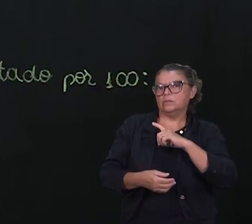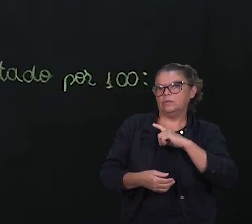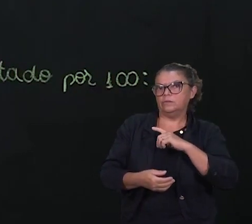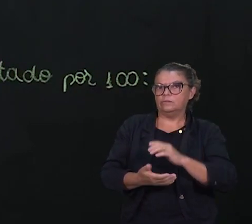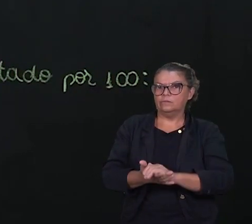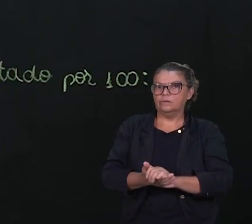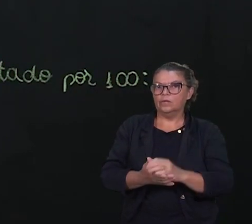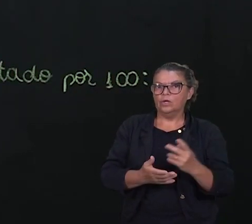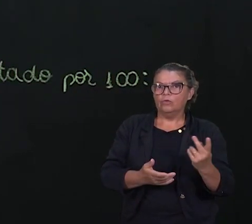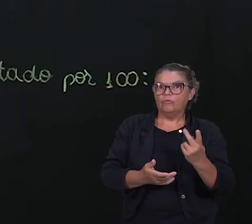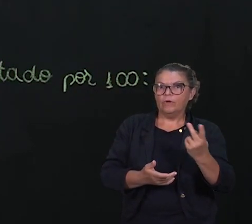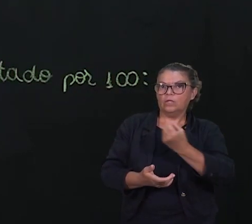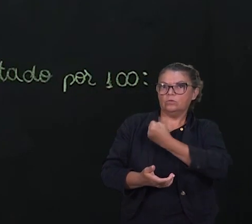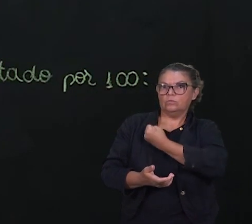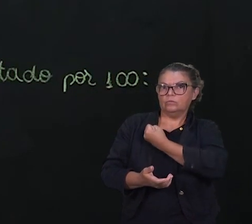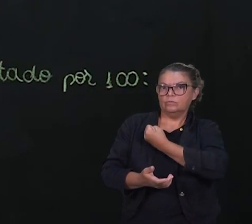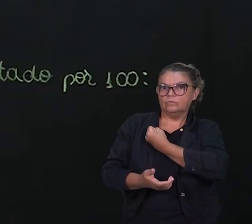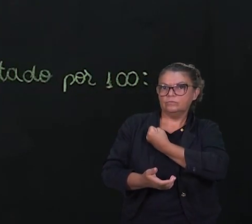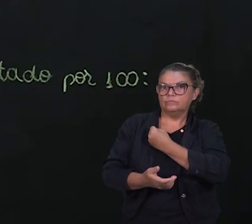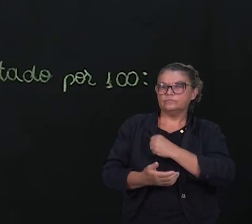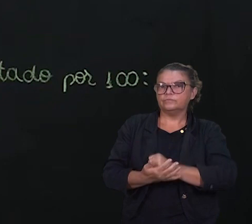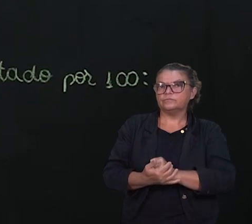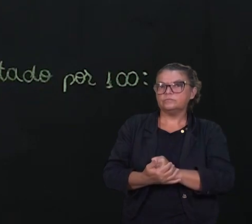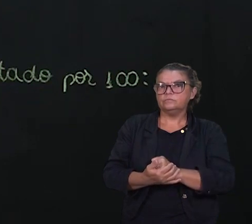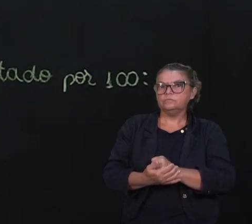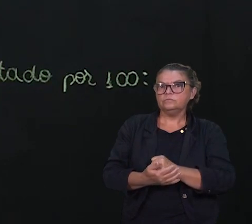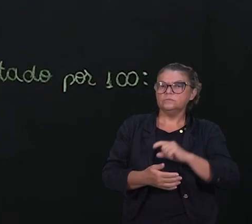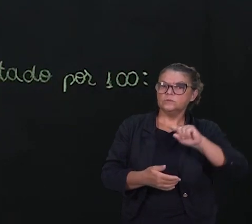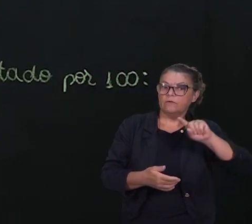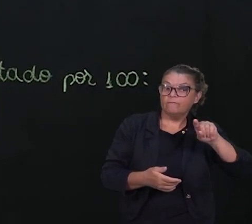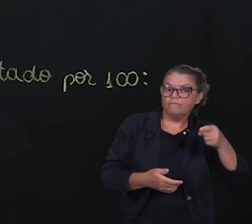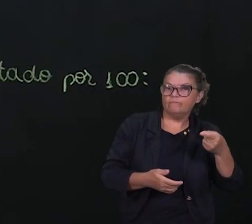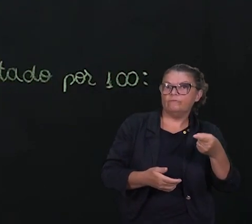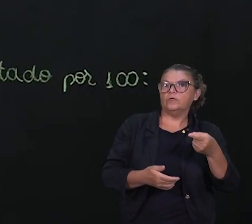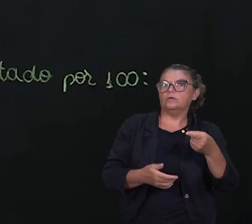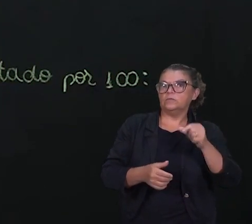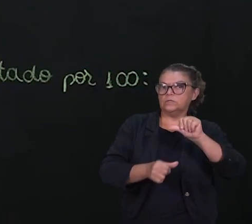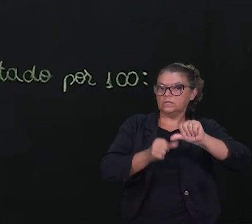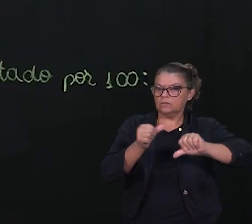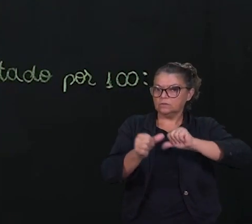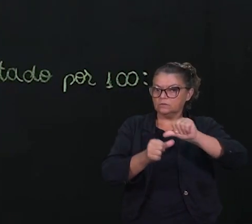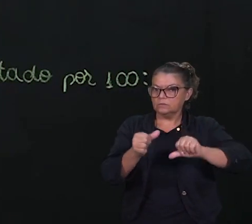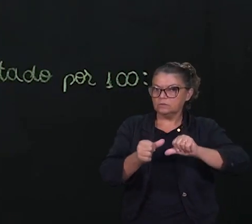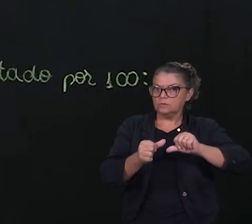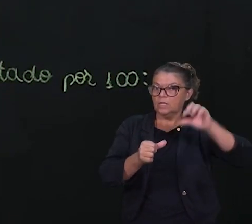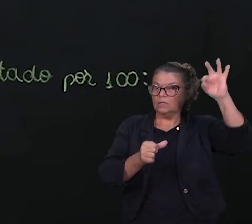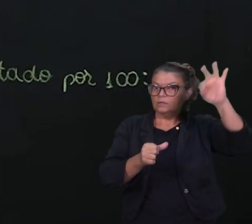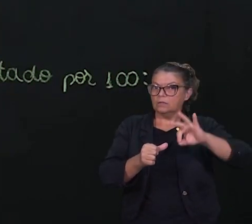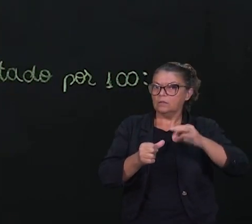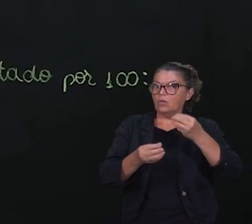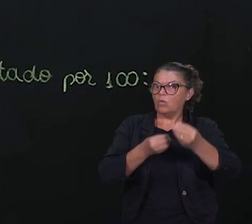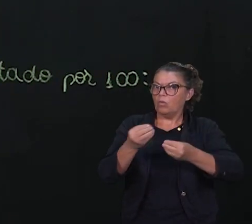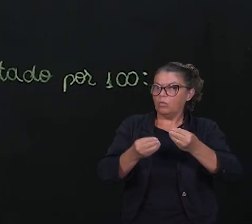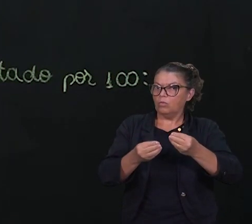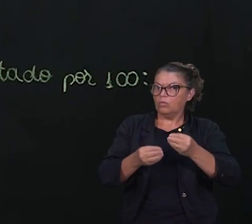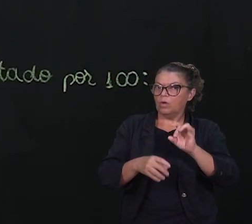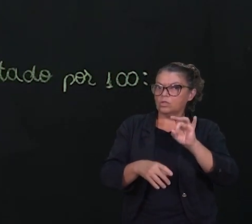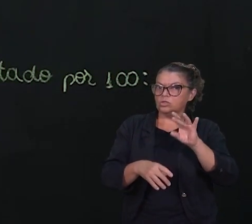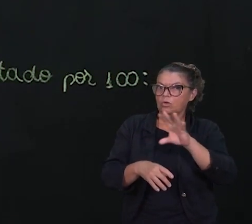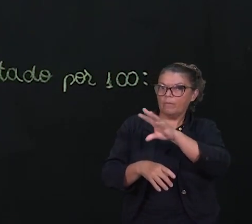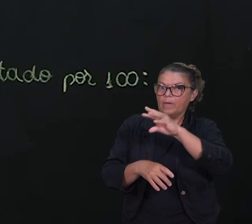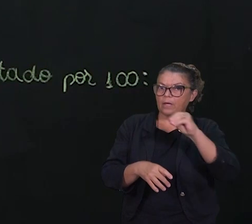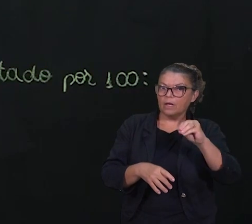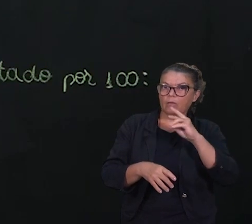tenho um valor numérico em forma decimal, para transformá-lo em forma percentual, a gente pega